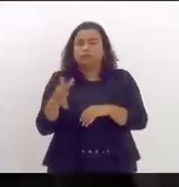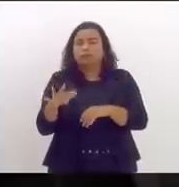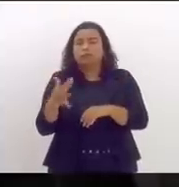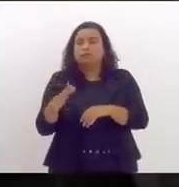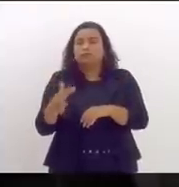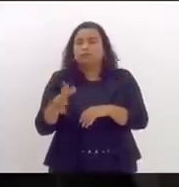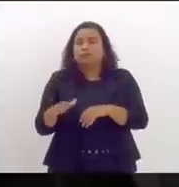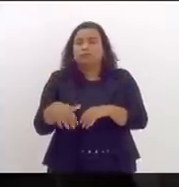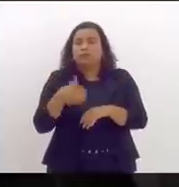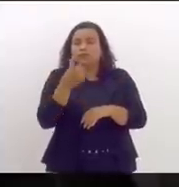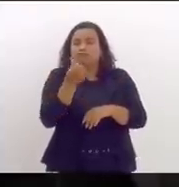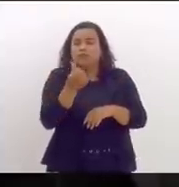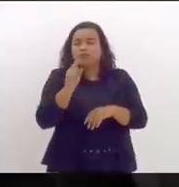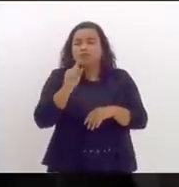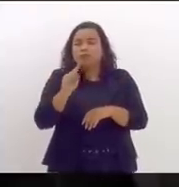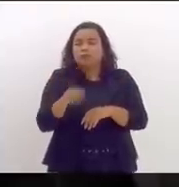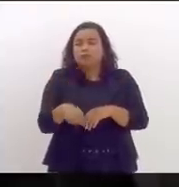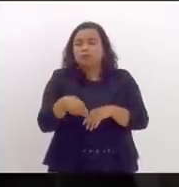de